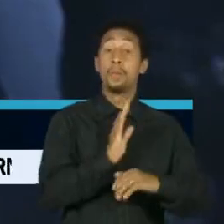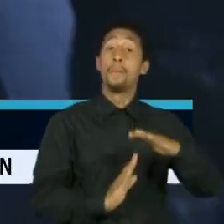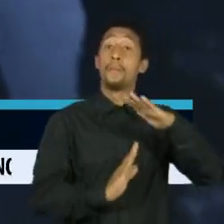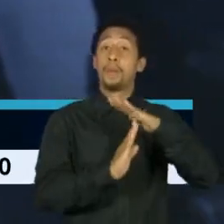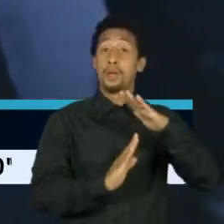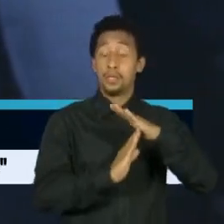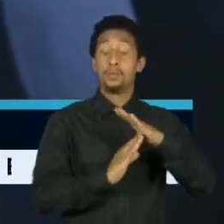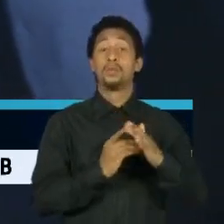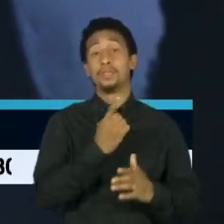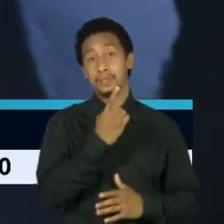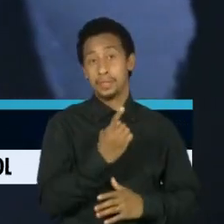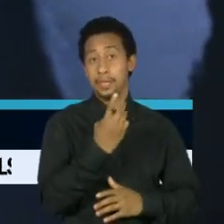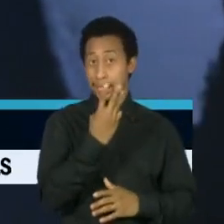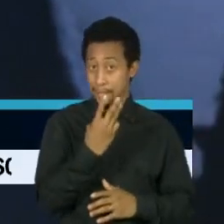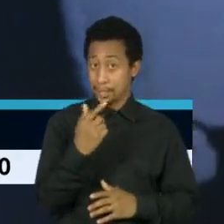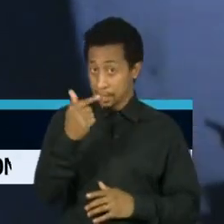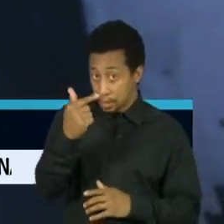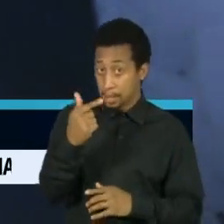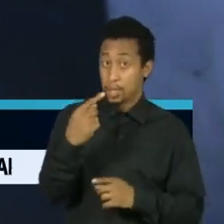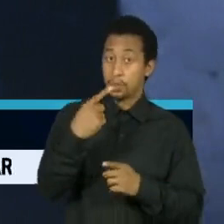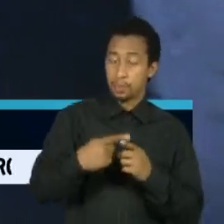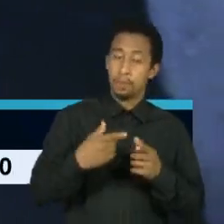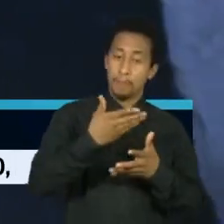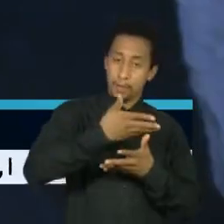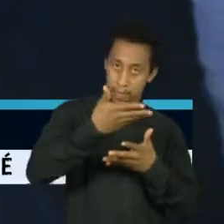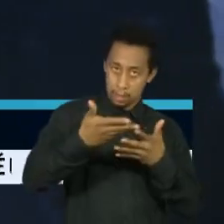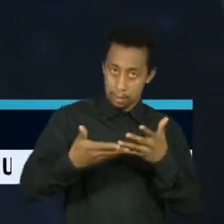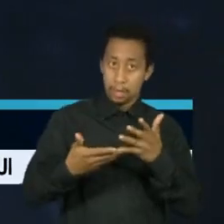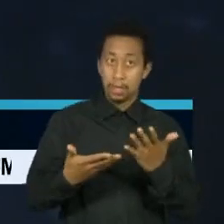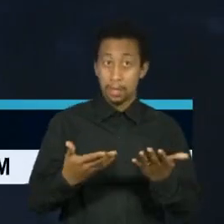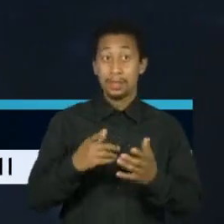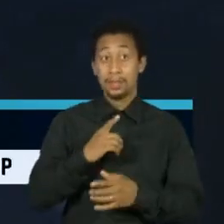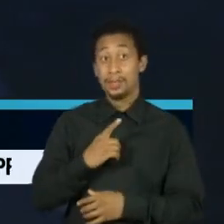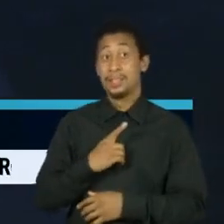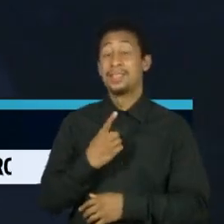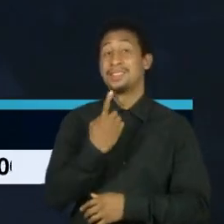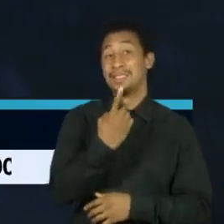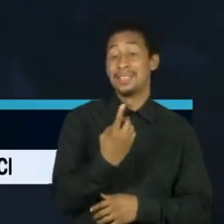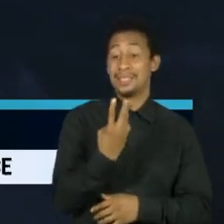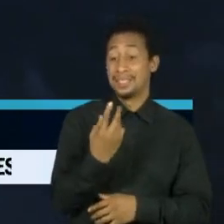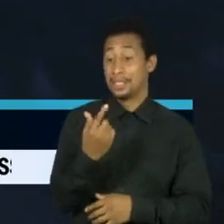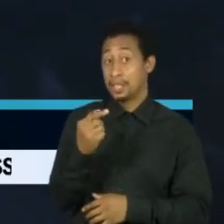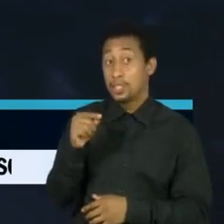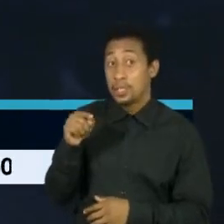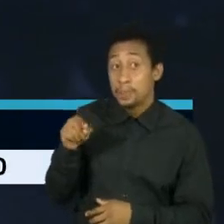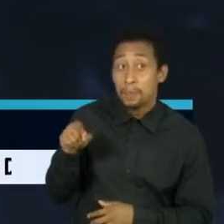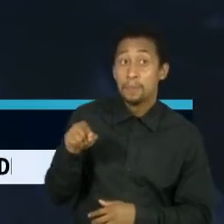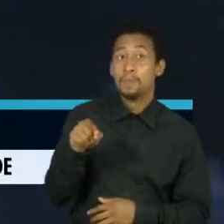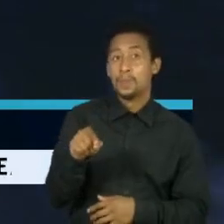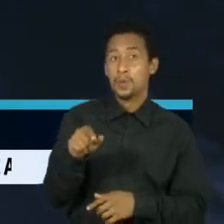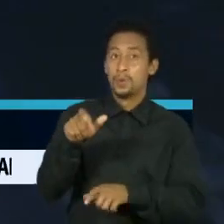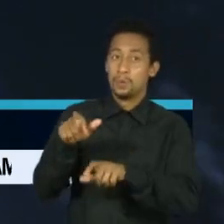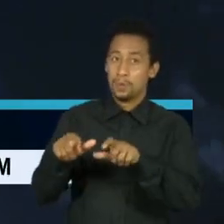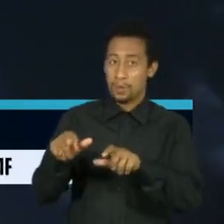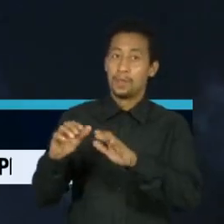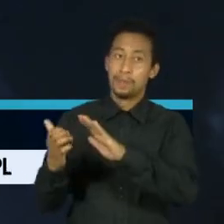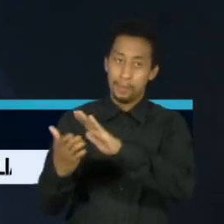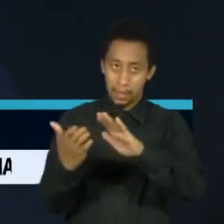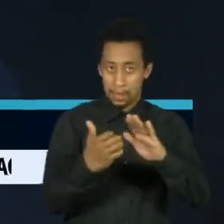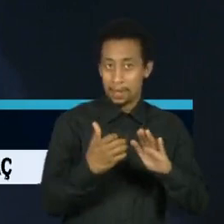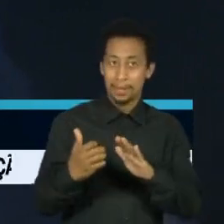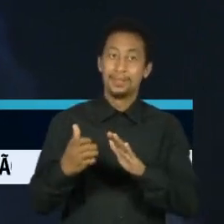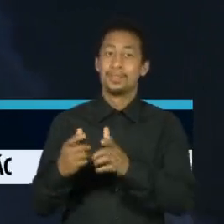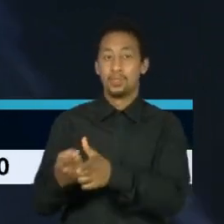137 vezes quase dois milhões de empresas inscritas na dívida ativa da União por débitos com Simples Nacional que são